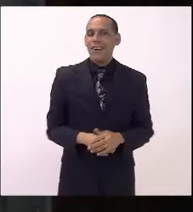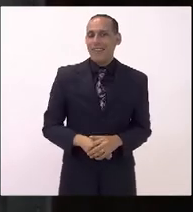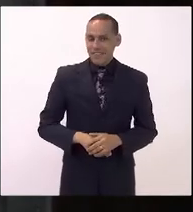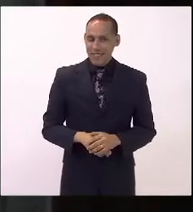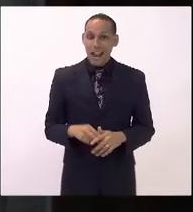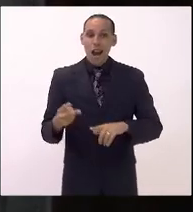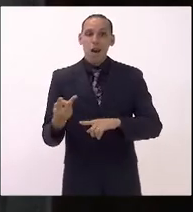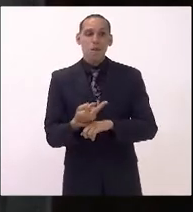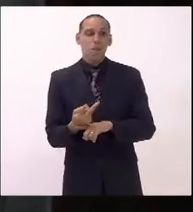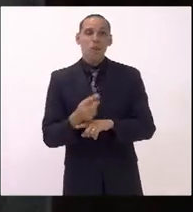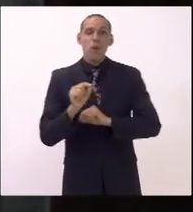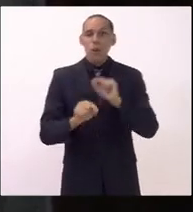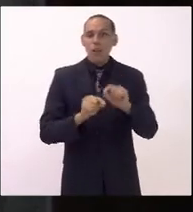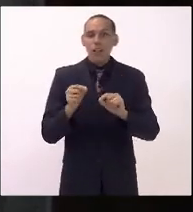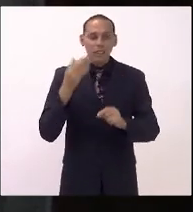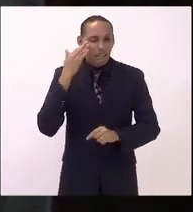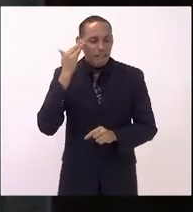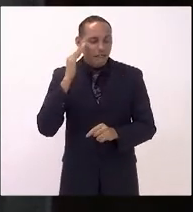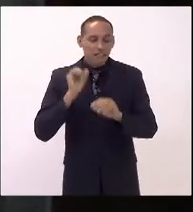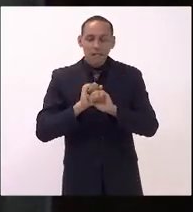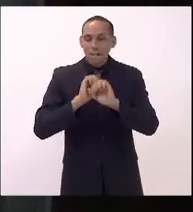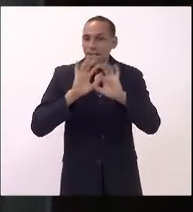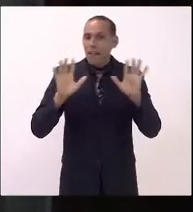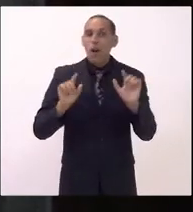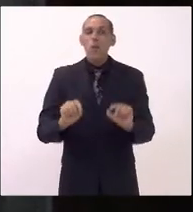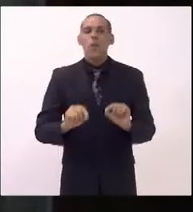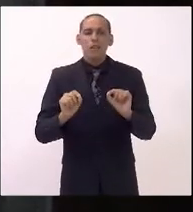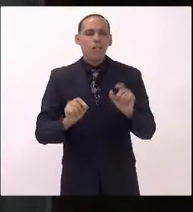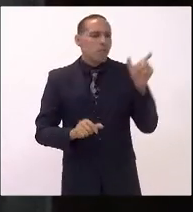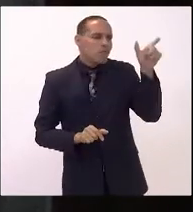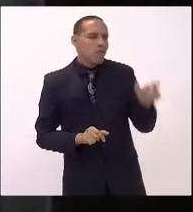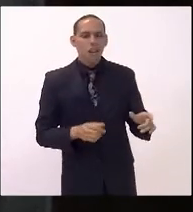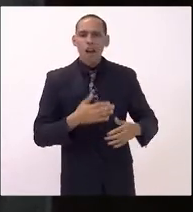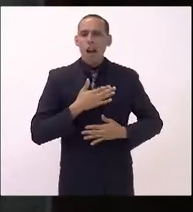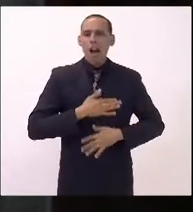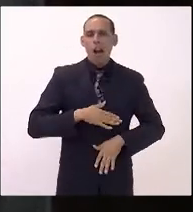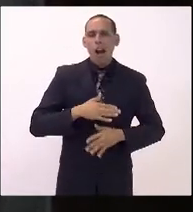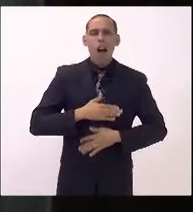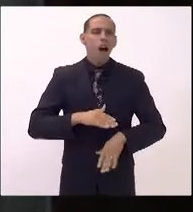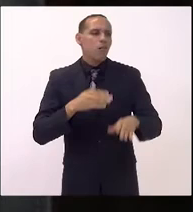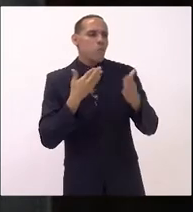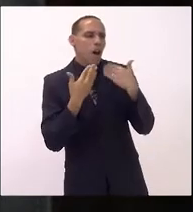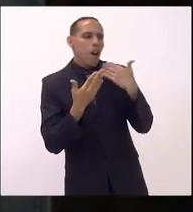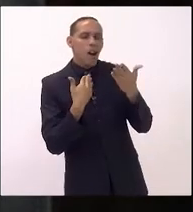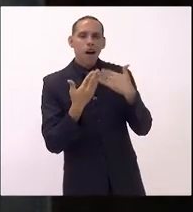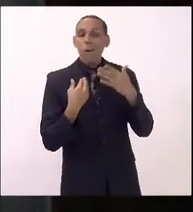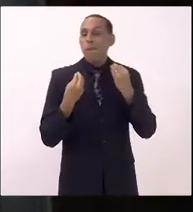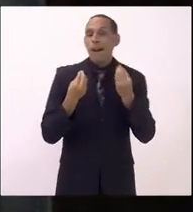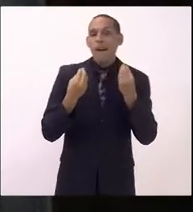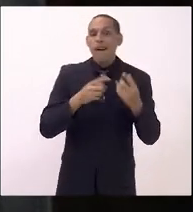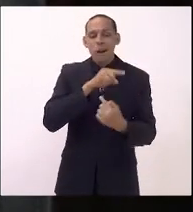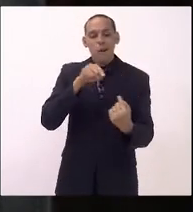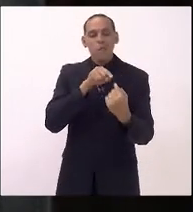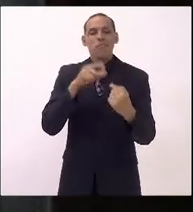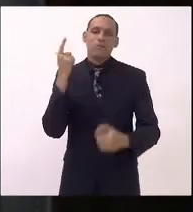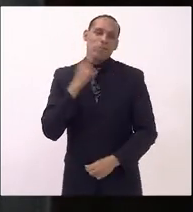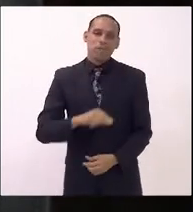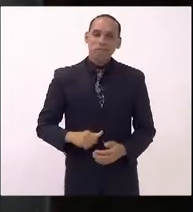na busca desse entendimento, que eu vejo ele com tanta calma dialogar para chegar aos objetivos que ele quer.